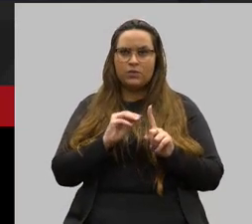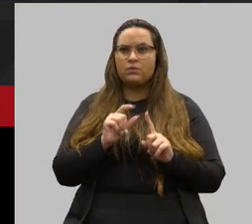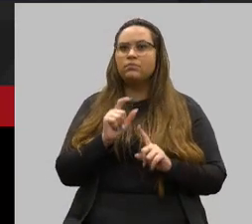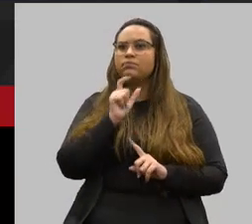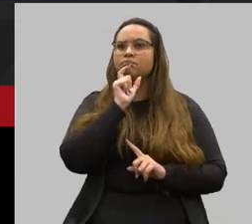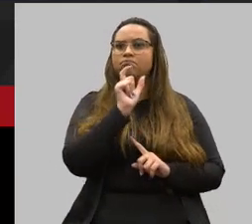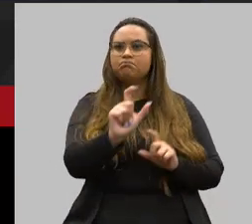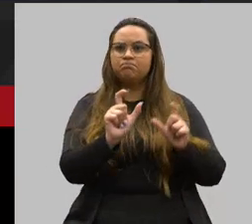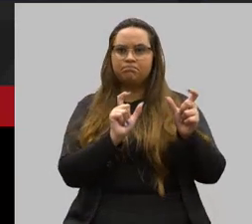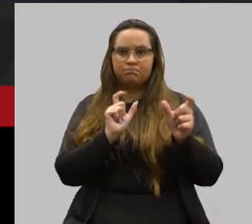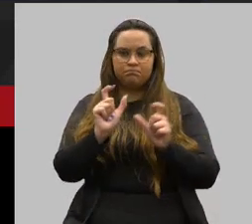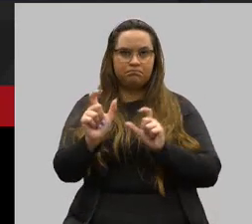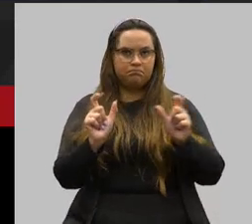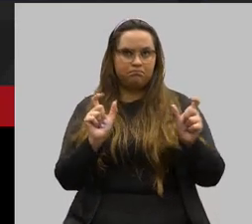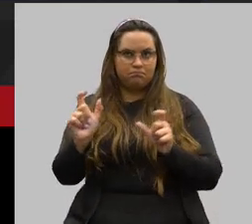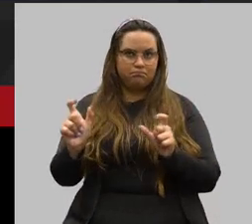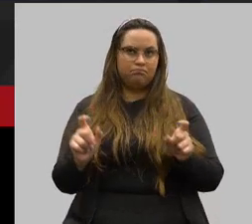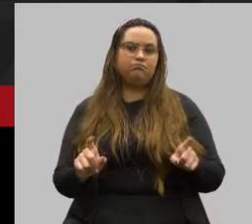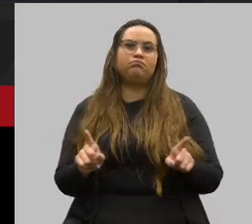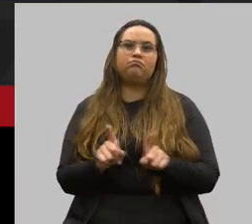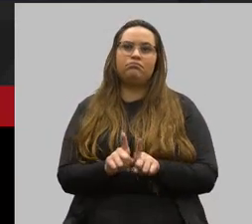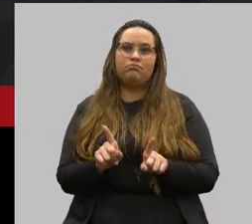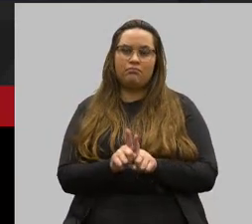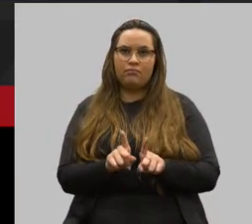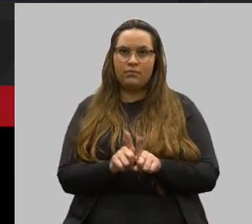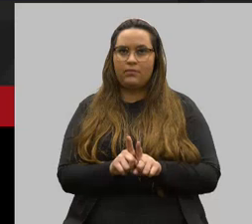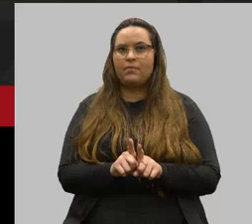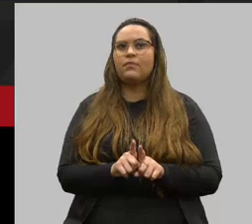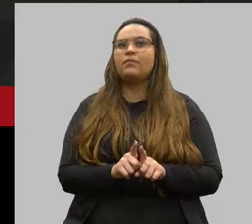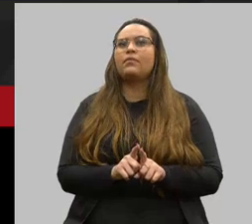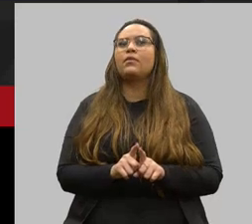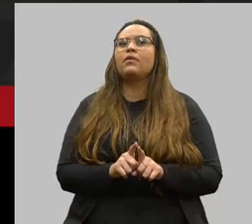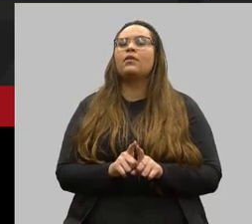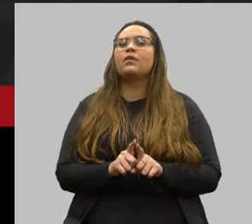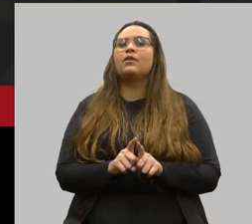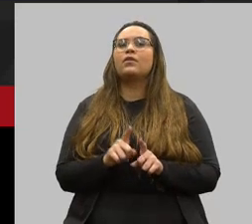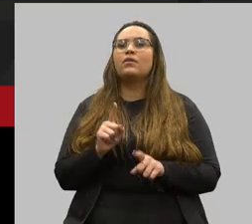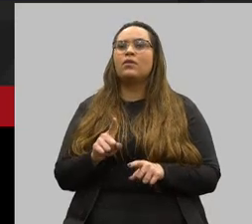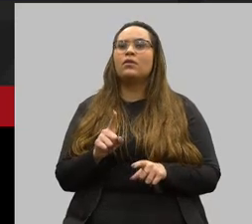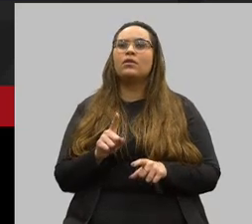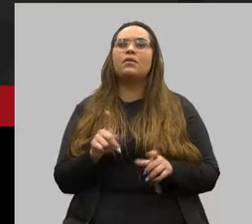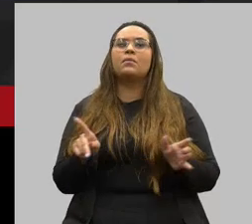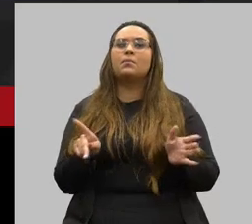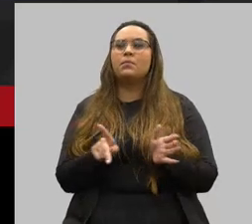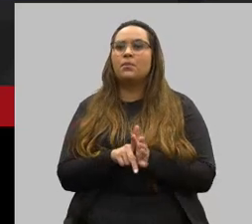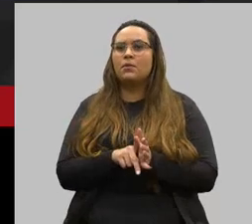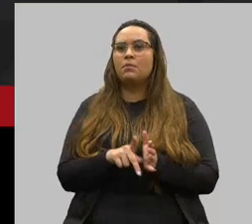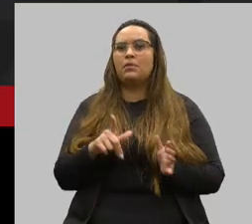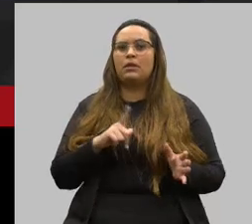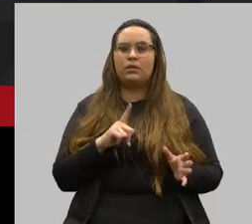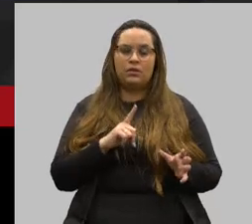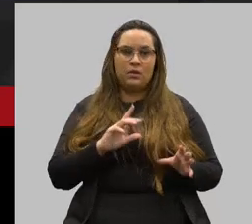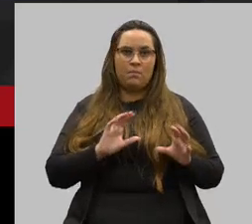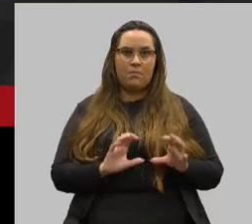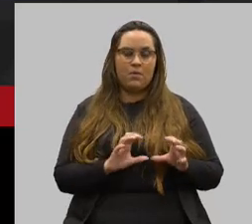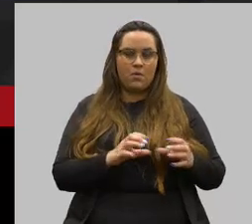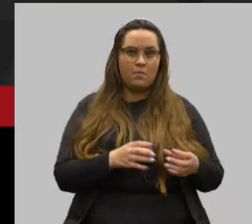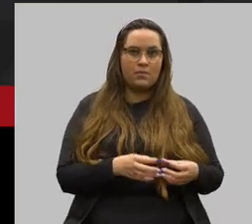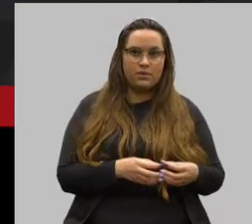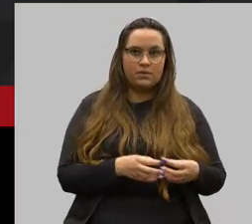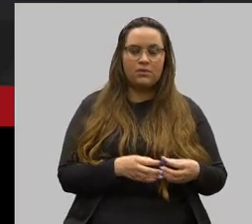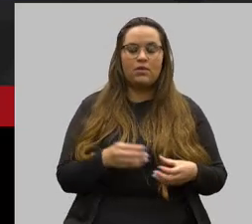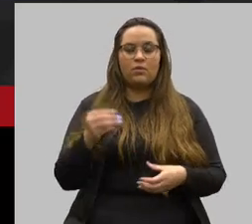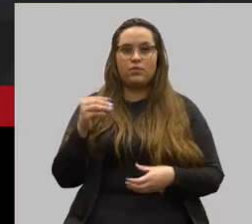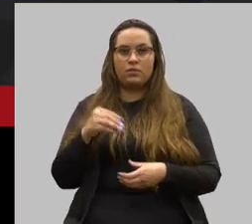temos uma política interna né de prevenção e de combate a assédio moral assédio sexual uma comissão de conciliação no âmbito do